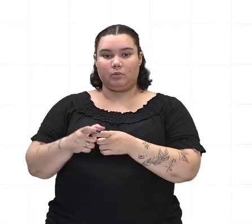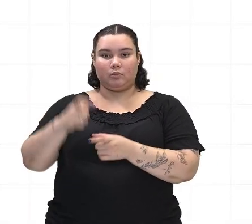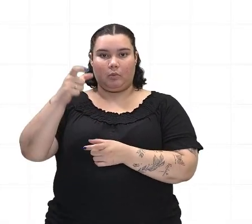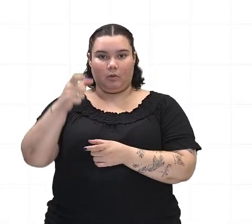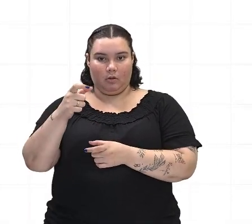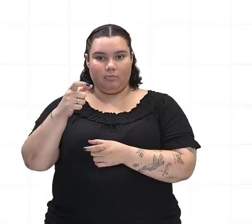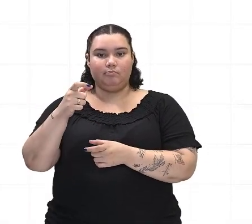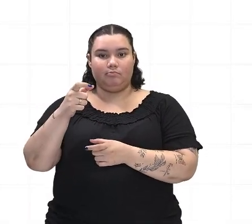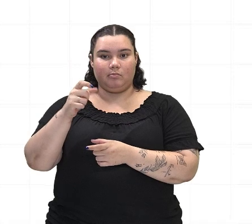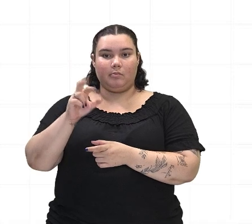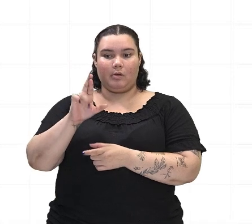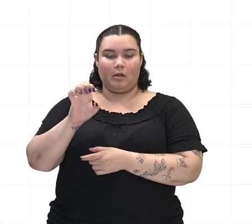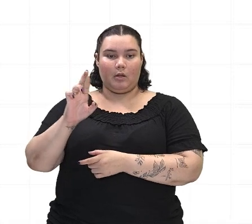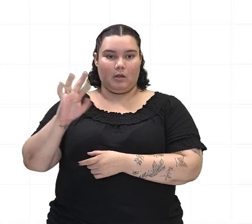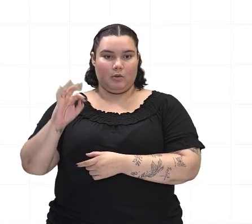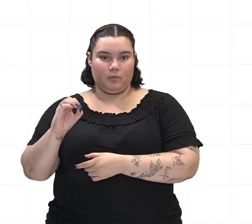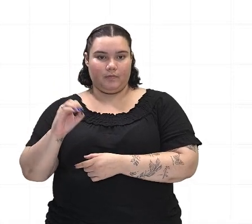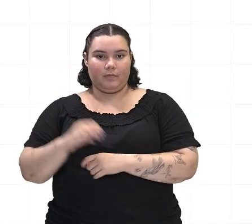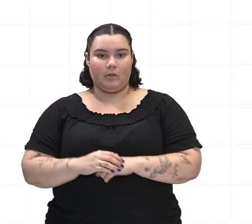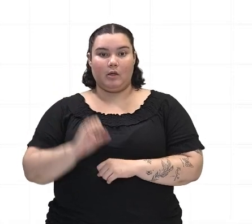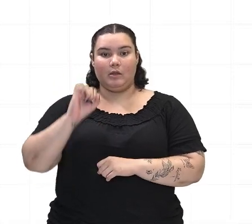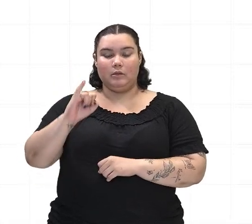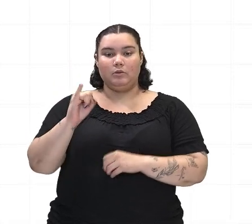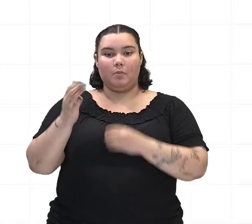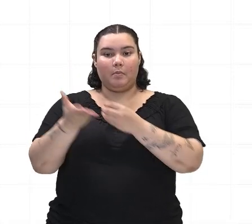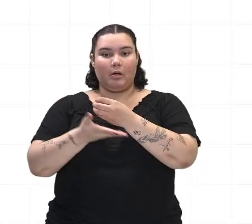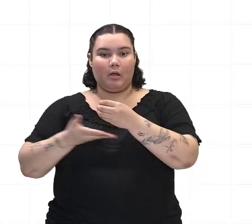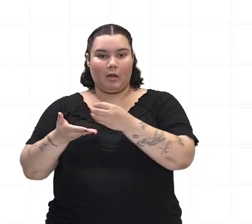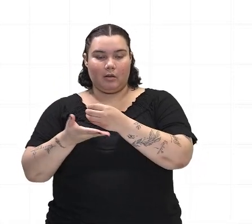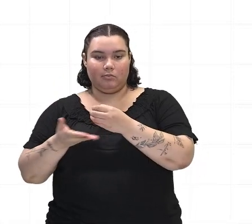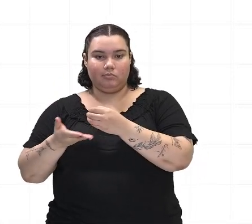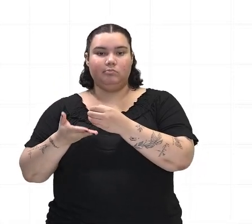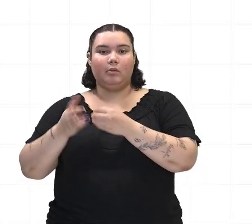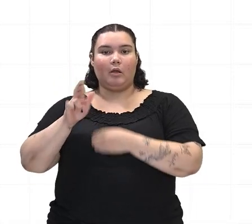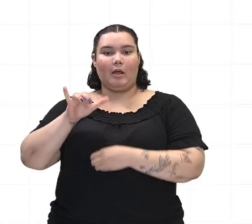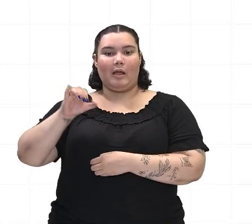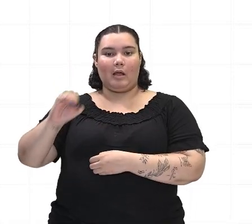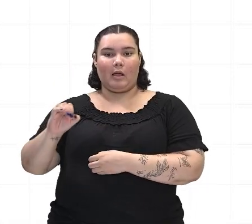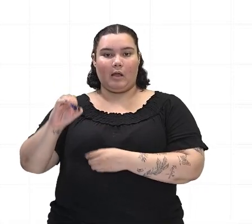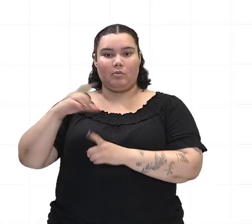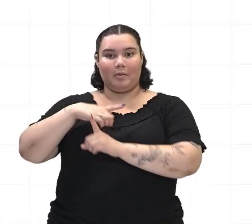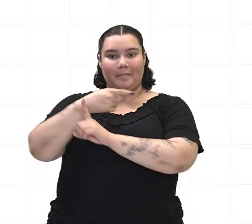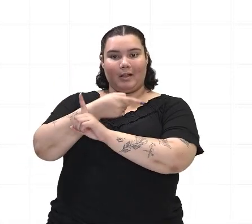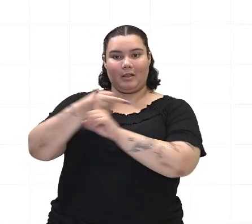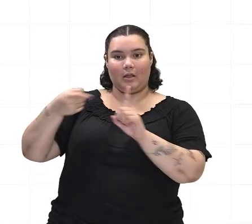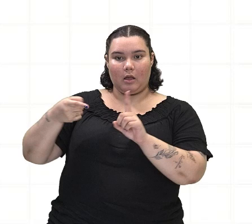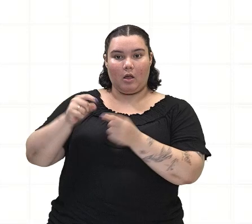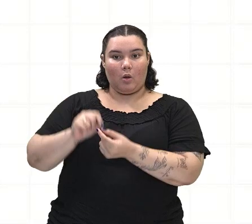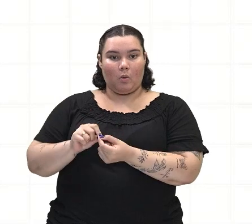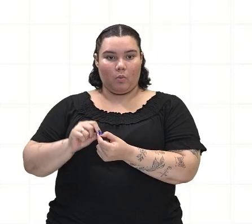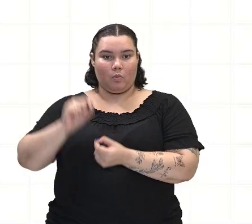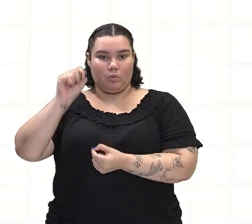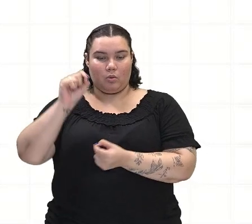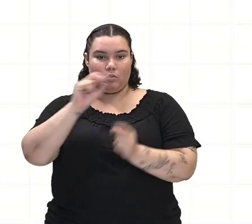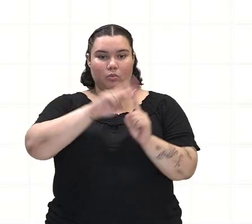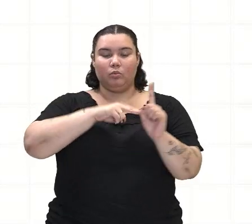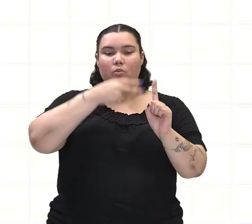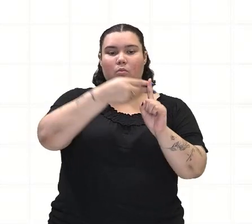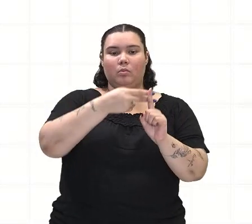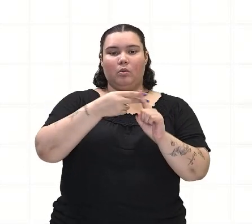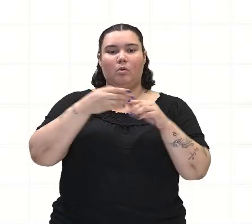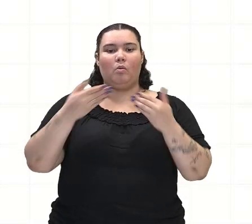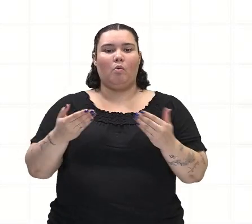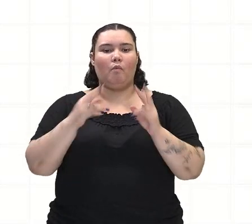circular reto. Se o raio da base for reduzido pela metade e a altura for duplicada, o que